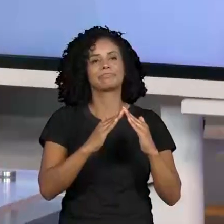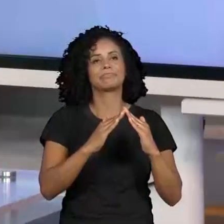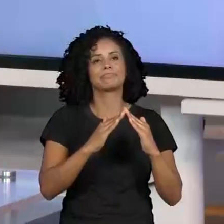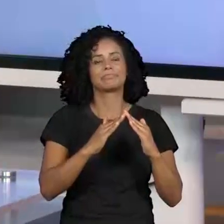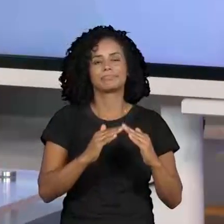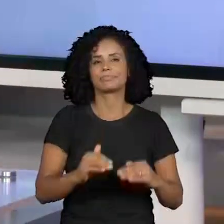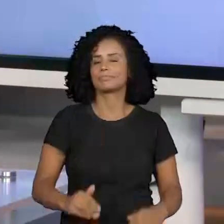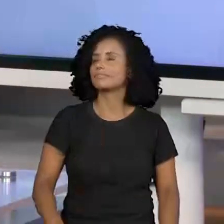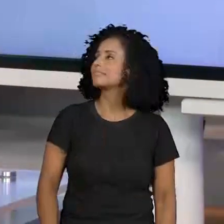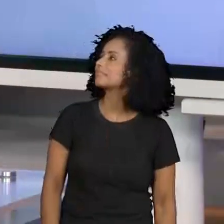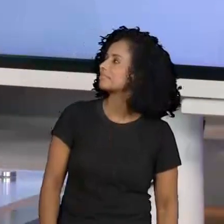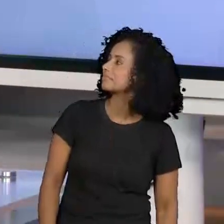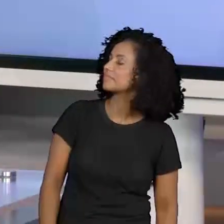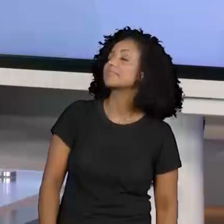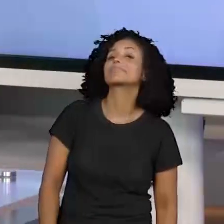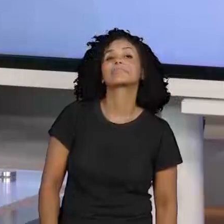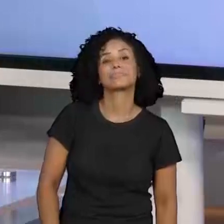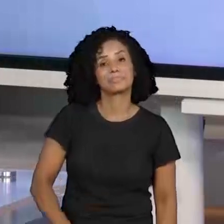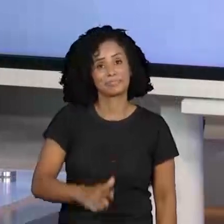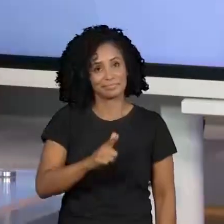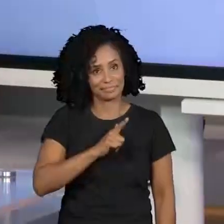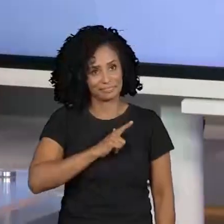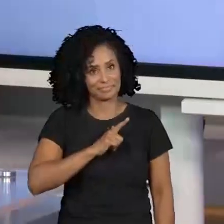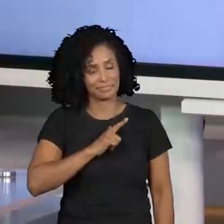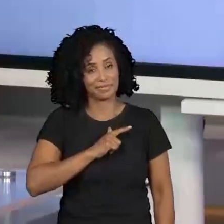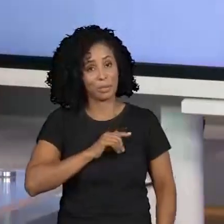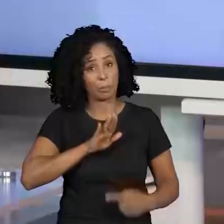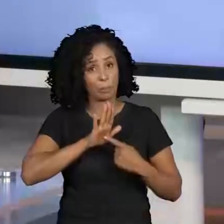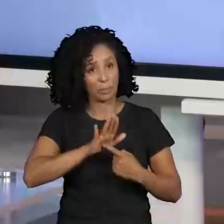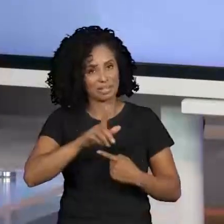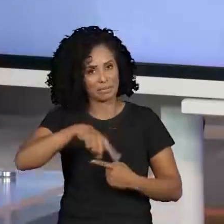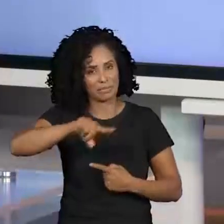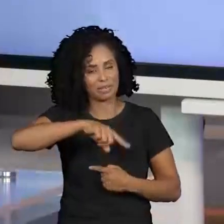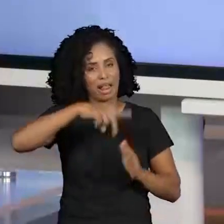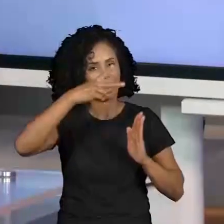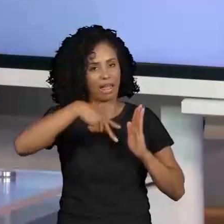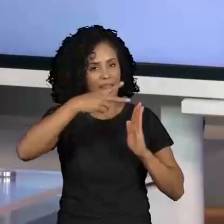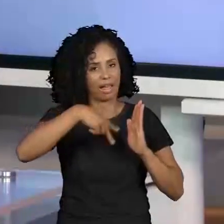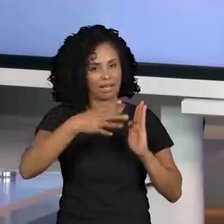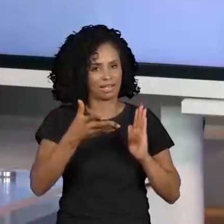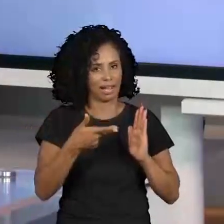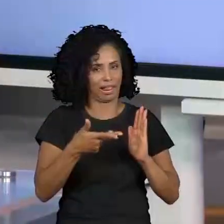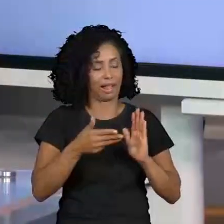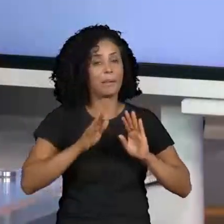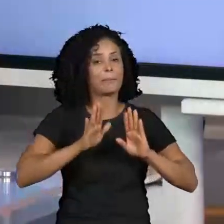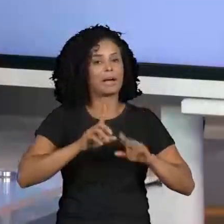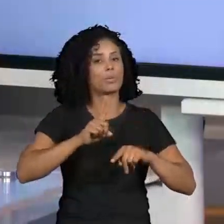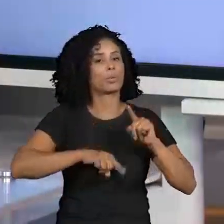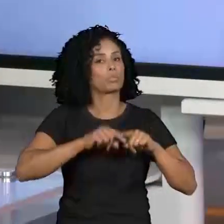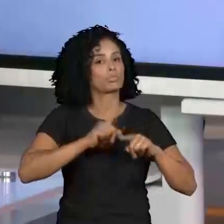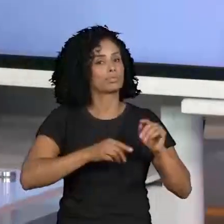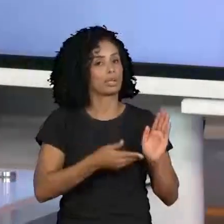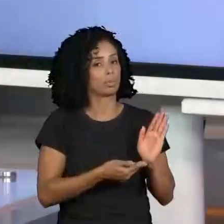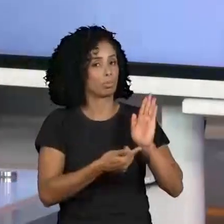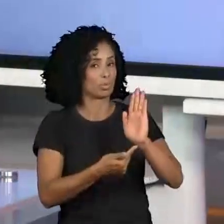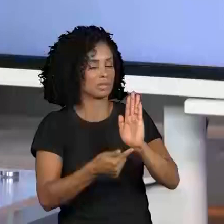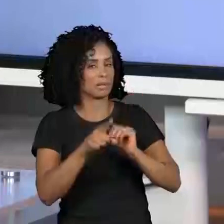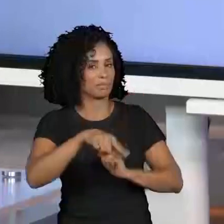E aí, para continuar esse meu parágrafo, que eu estava acelerando a leitura, eu tenho mais um objeto para dar para vocês.